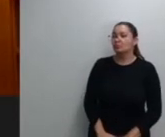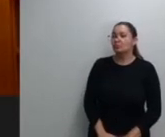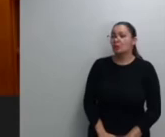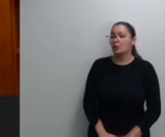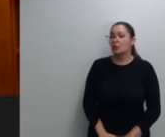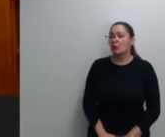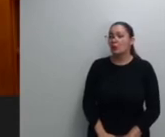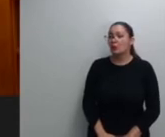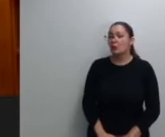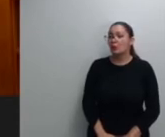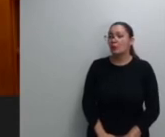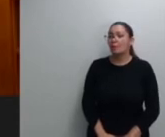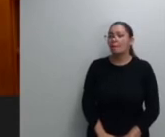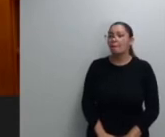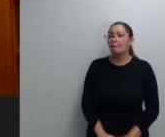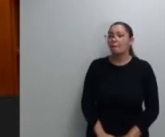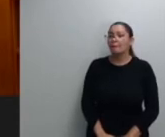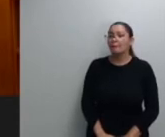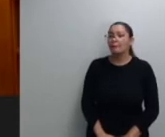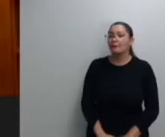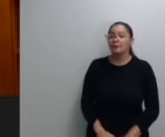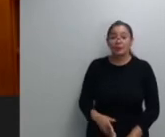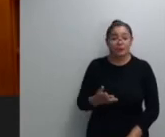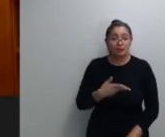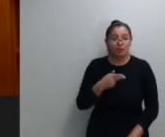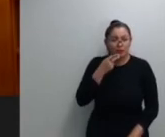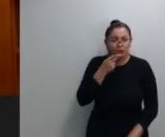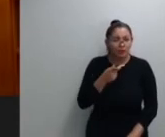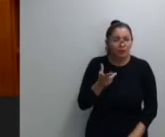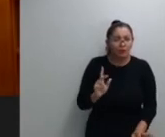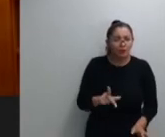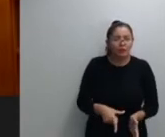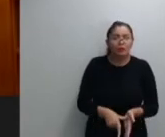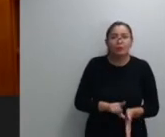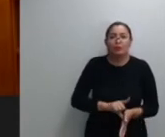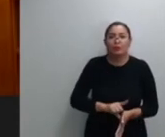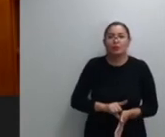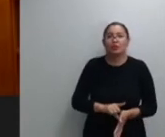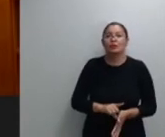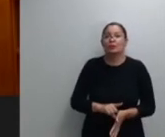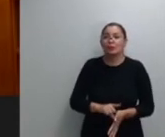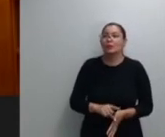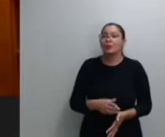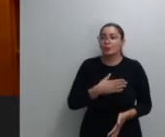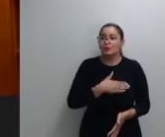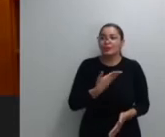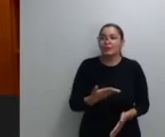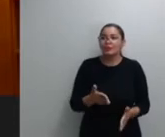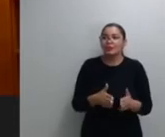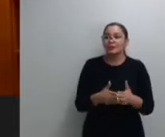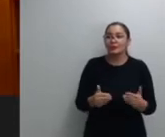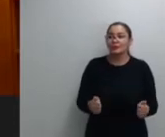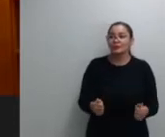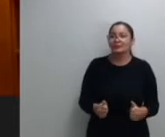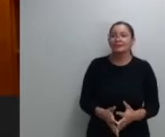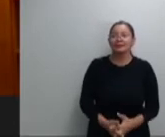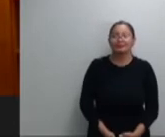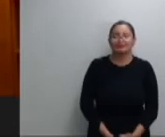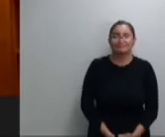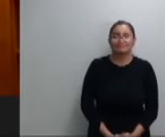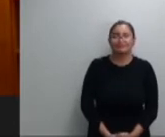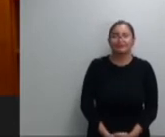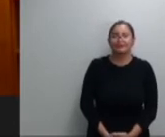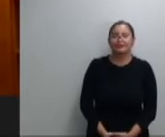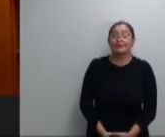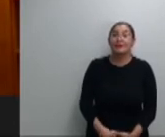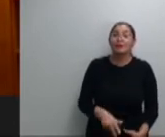ordem quiser falar antes, não sei se o ministro Napoleão pretende fazer um... Gostaria de permitir? Por favor, senhor presidente. Presidente,